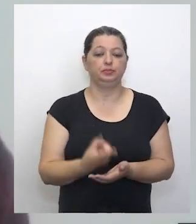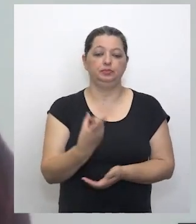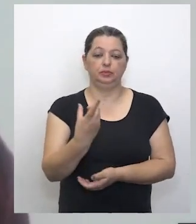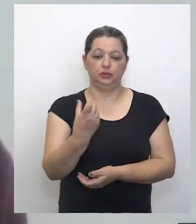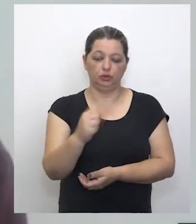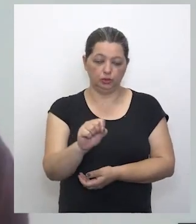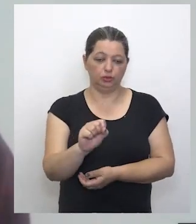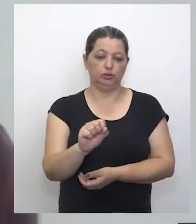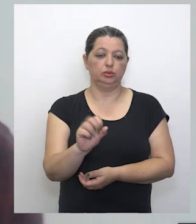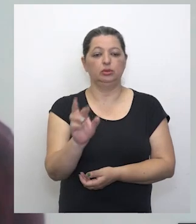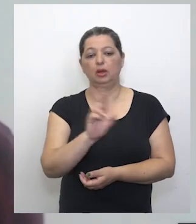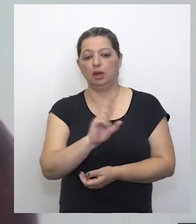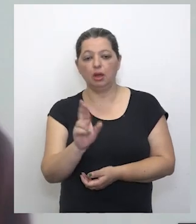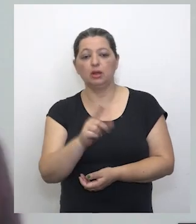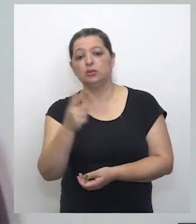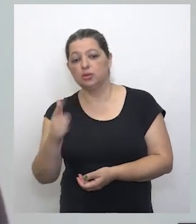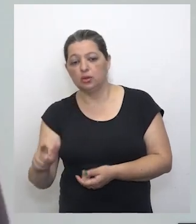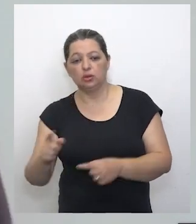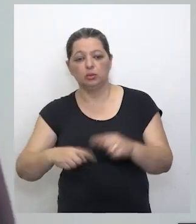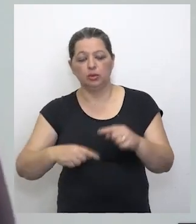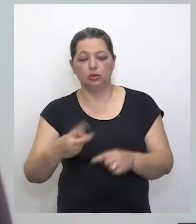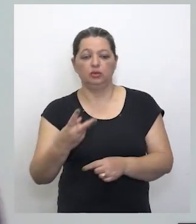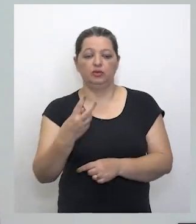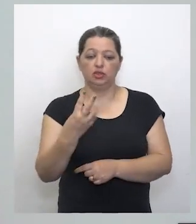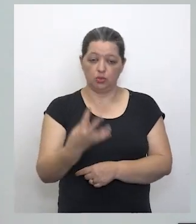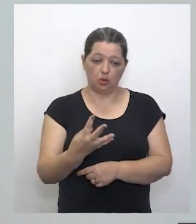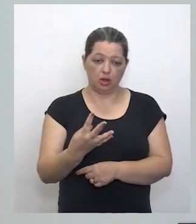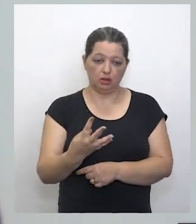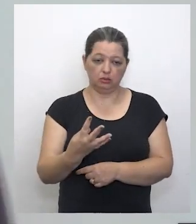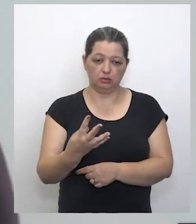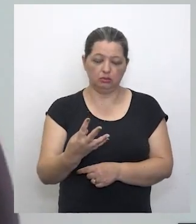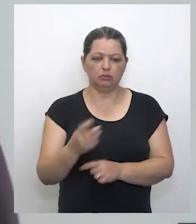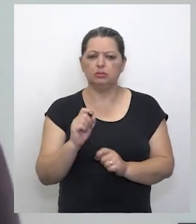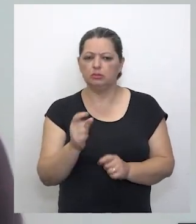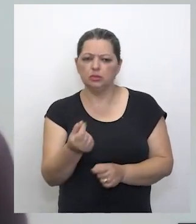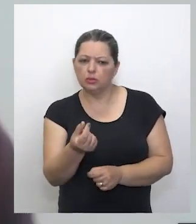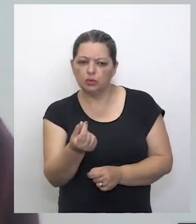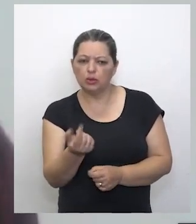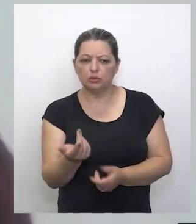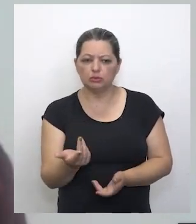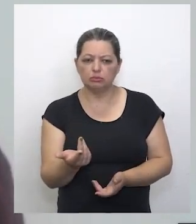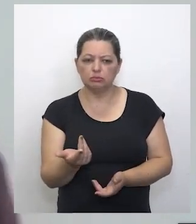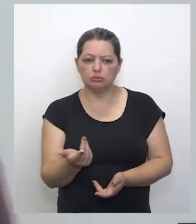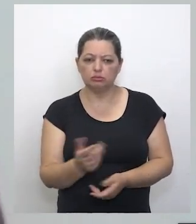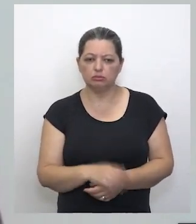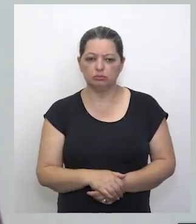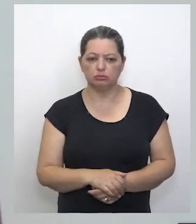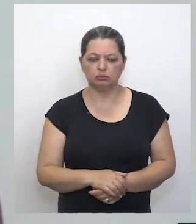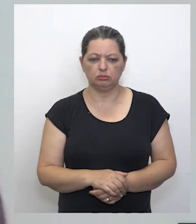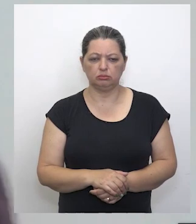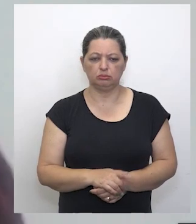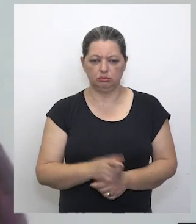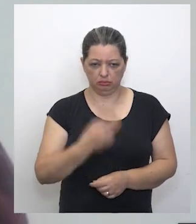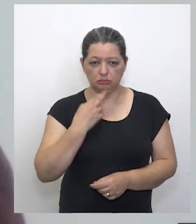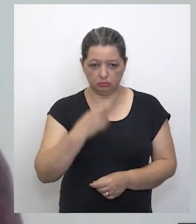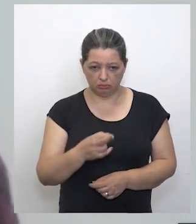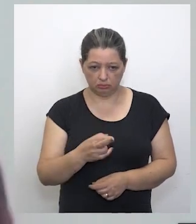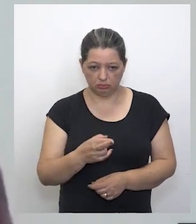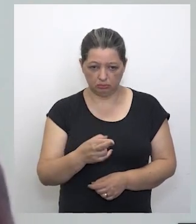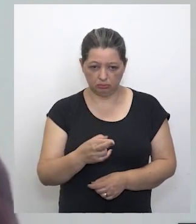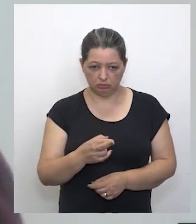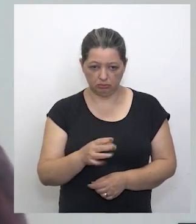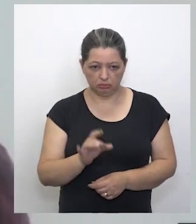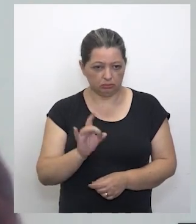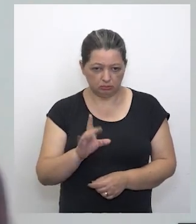outro que custa 24, irei gastar mais ou menos quanto, né? É possível dar essa resposta sem fazer um cálculo